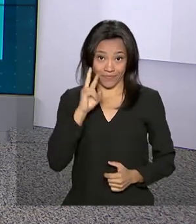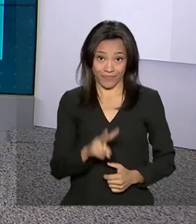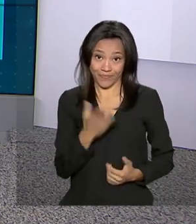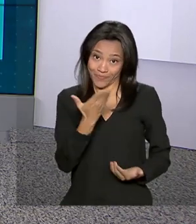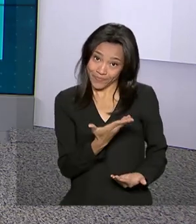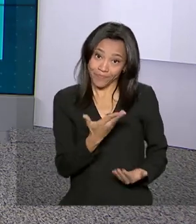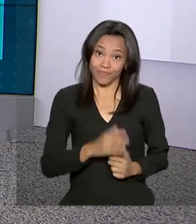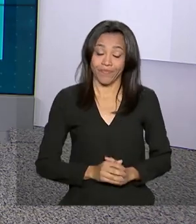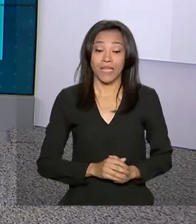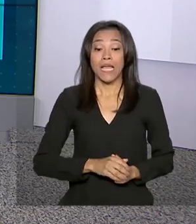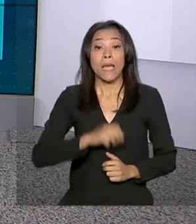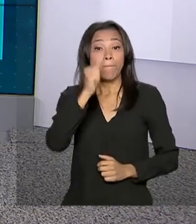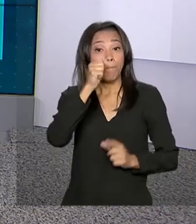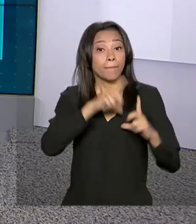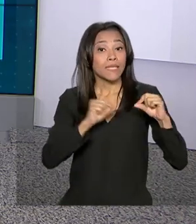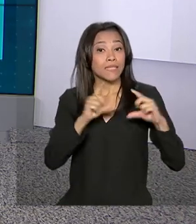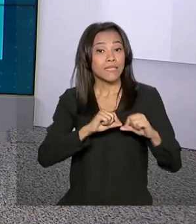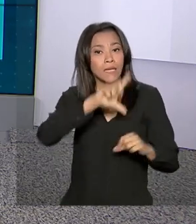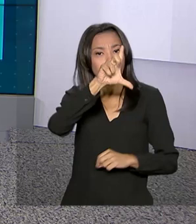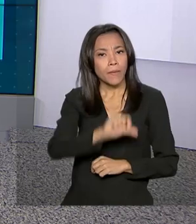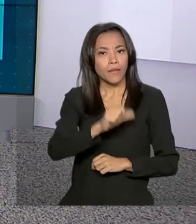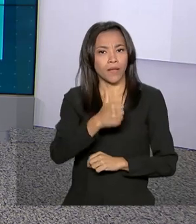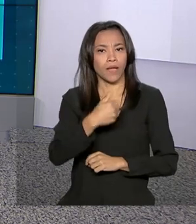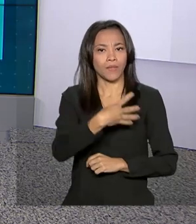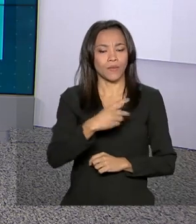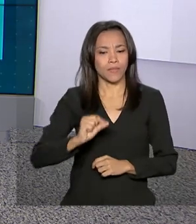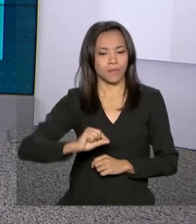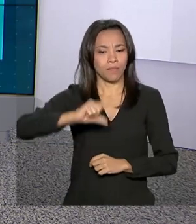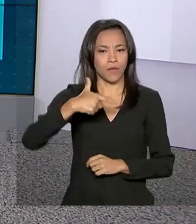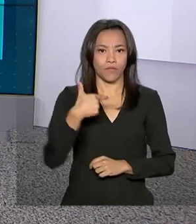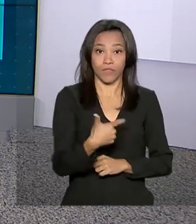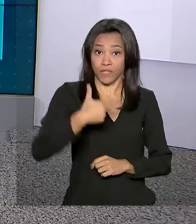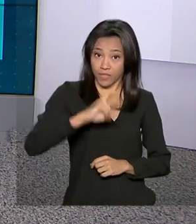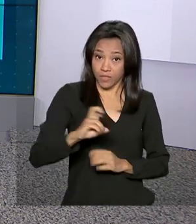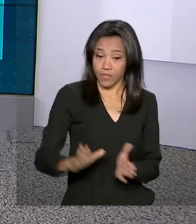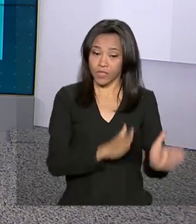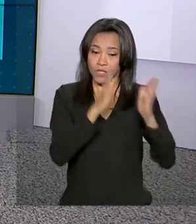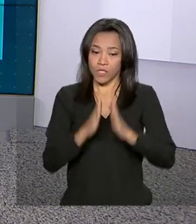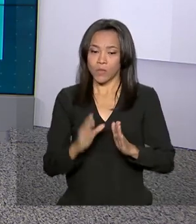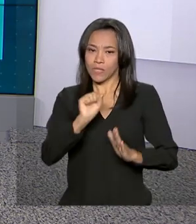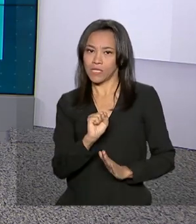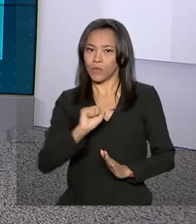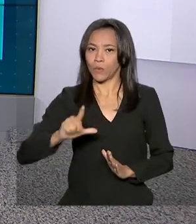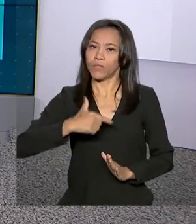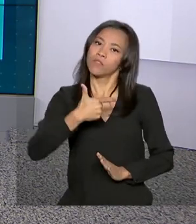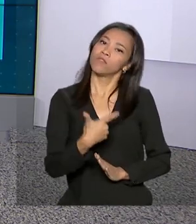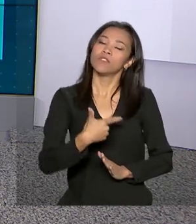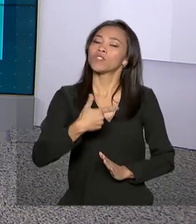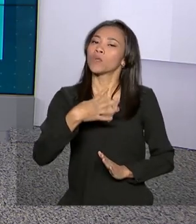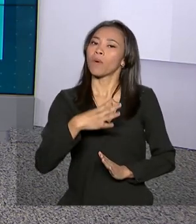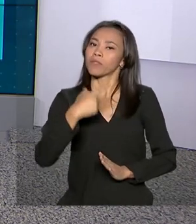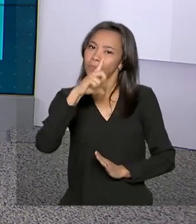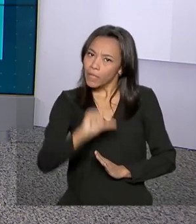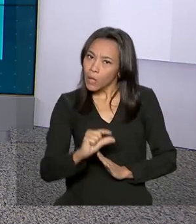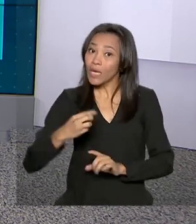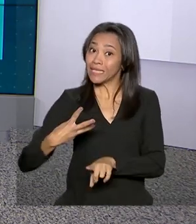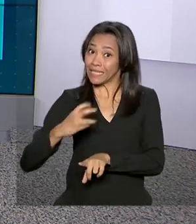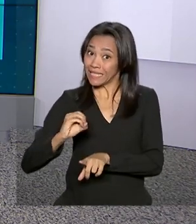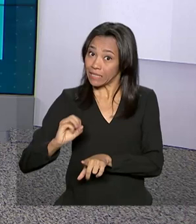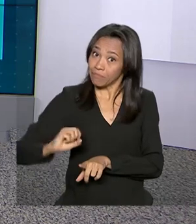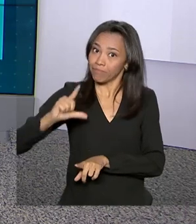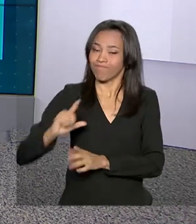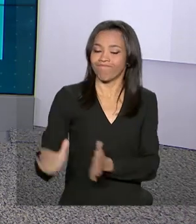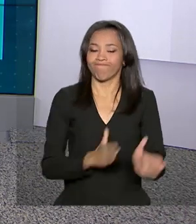está bom em brasília mínima de 14 e máxima de 25 em são luís mínima de 24 máxima de 30